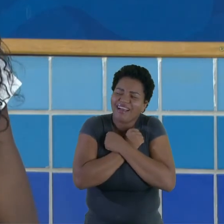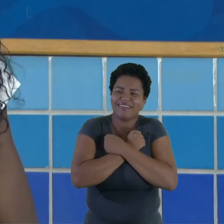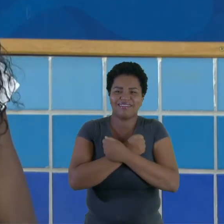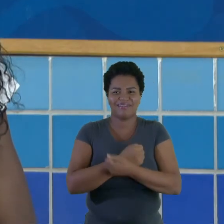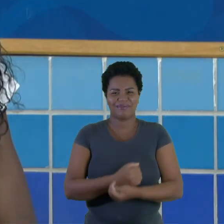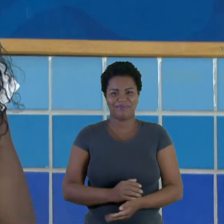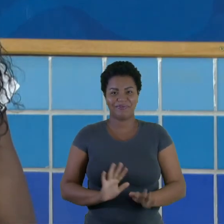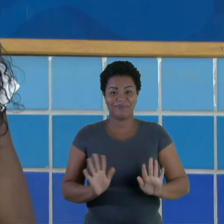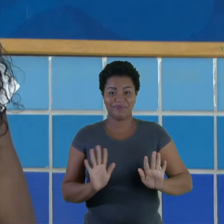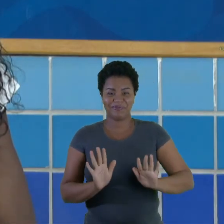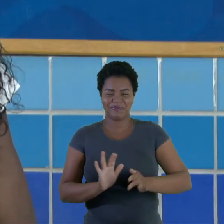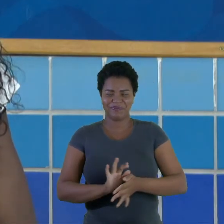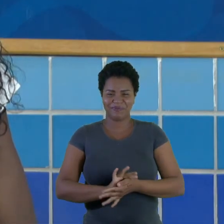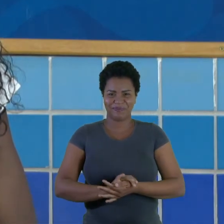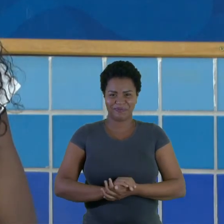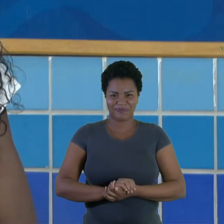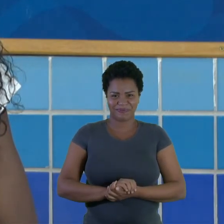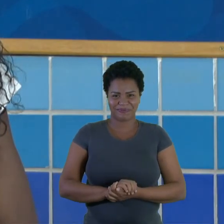breve